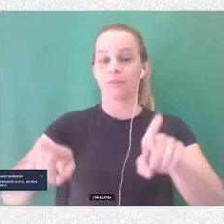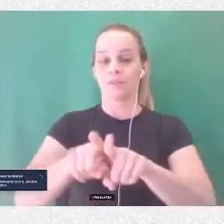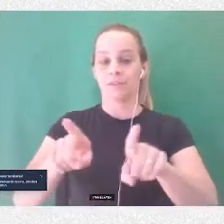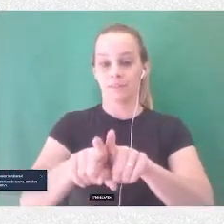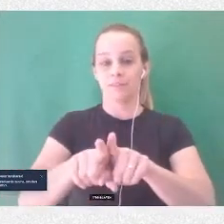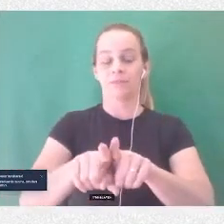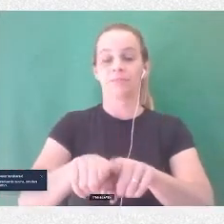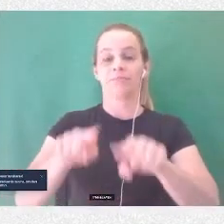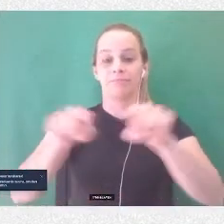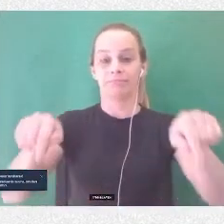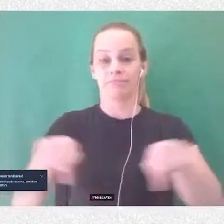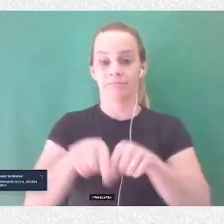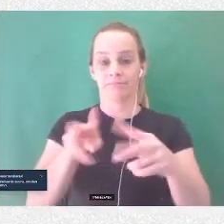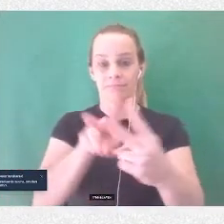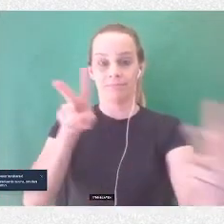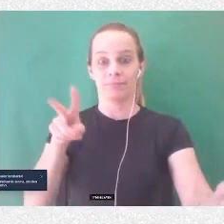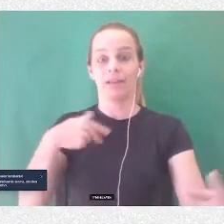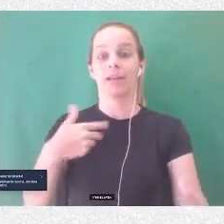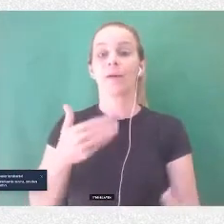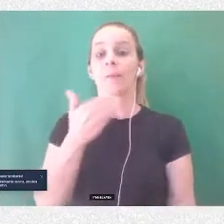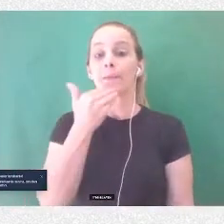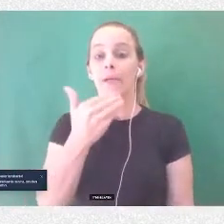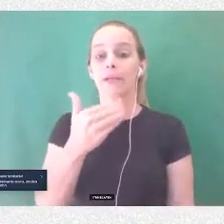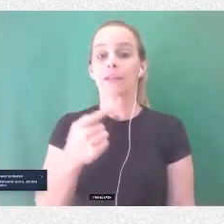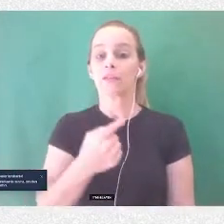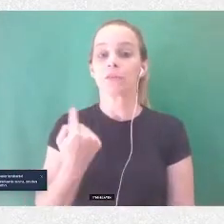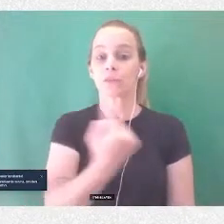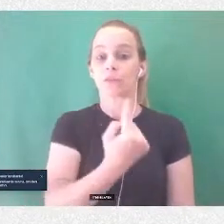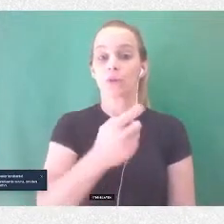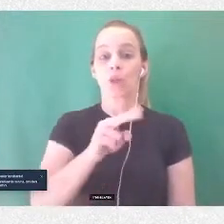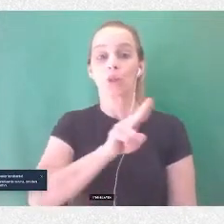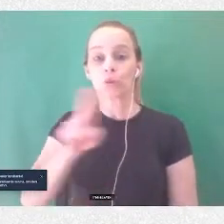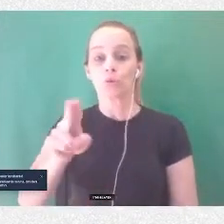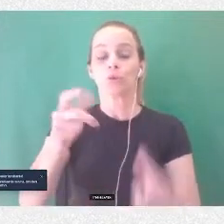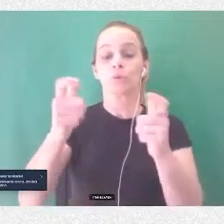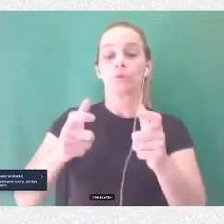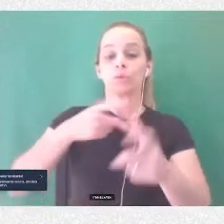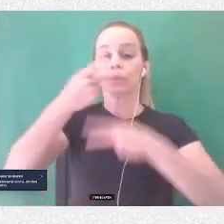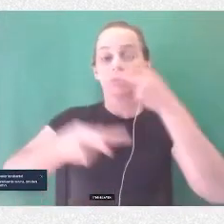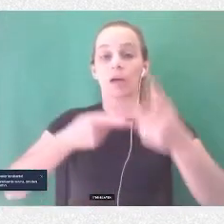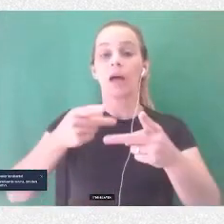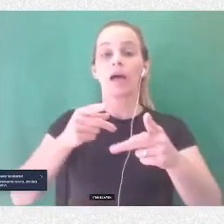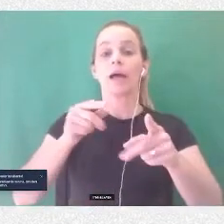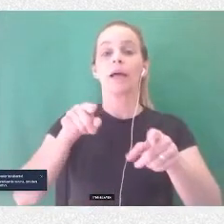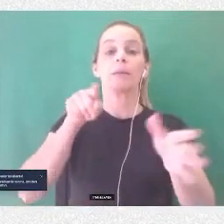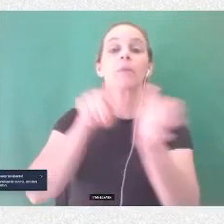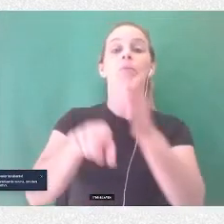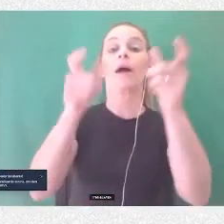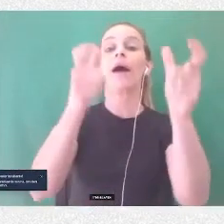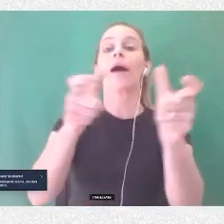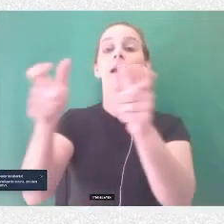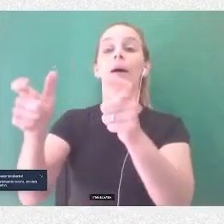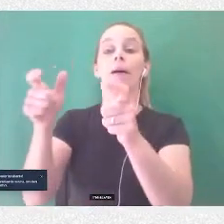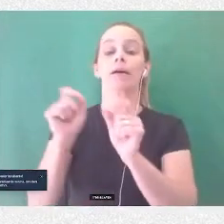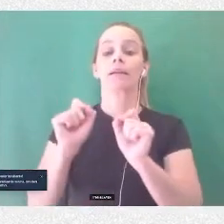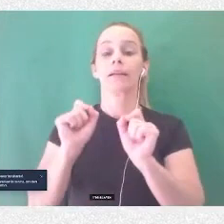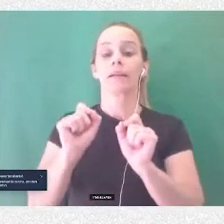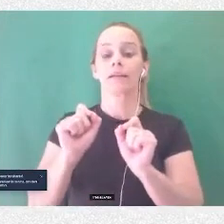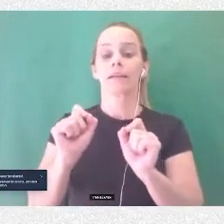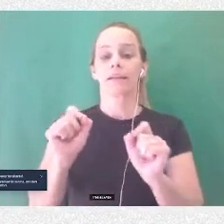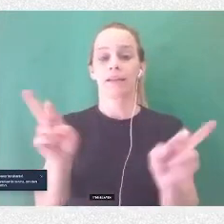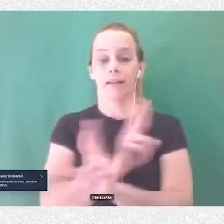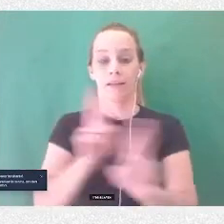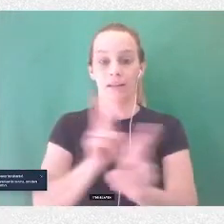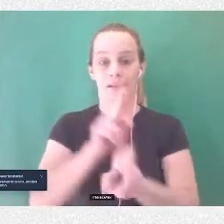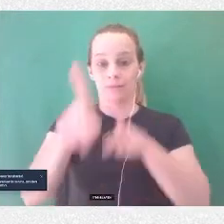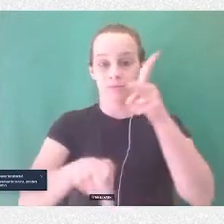imprensa. Pedimos a gentileza que informem nome, veículo e a quem a pergunta se destina. Com a palavra, Relações Públicas da